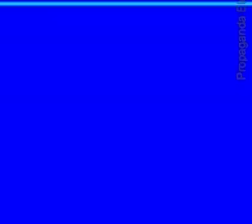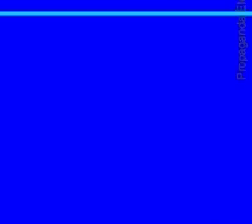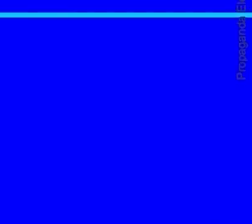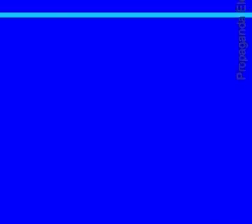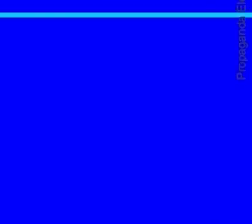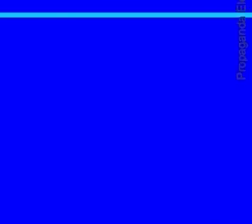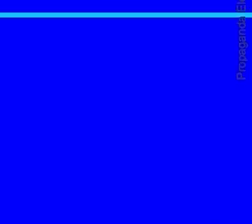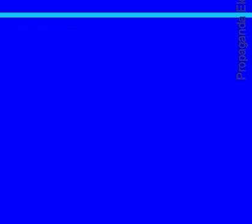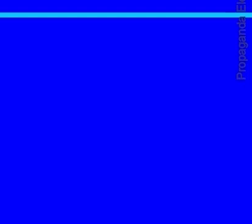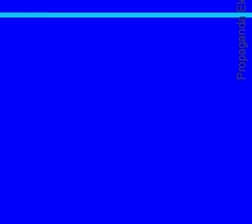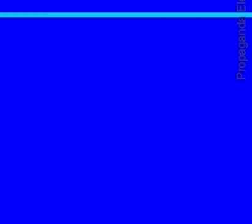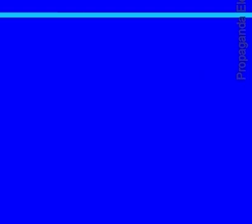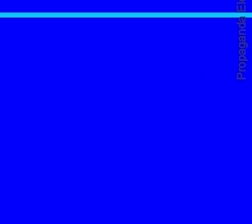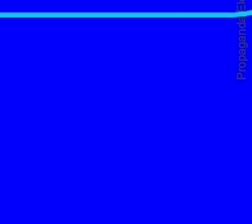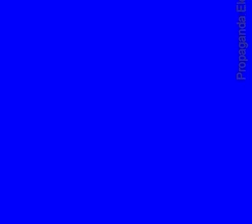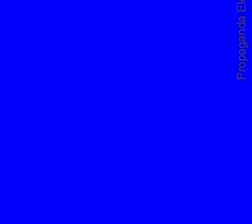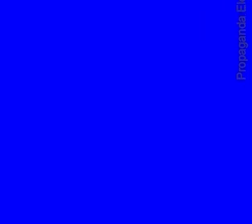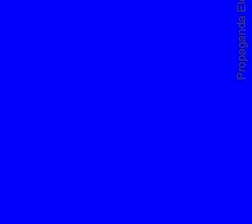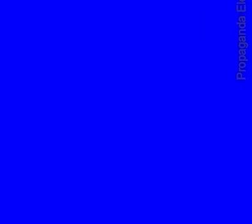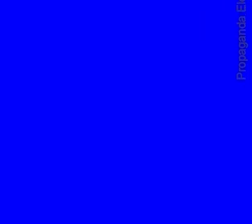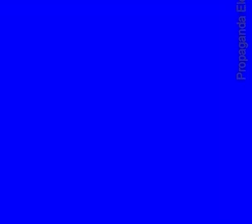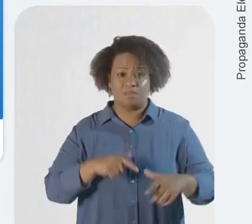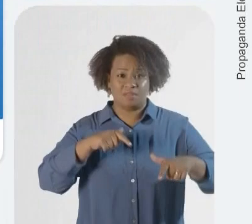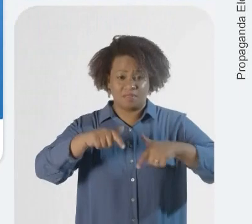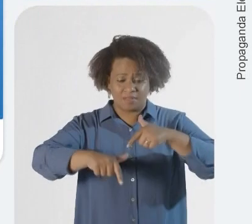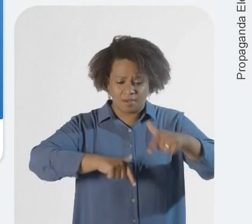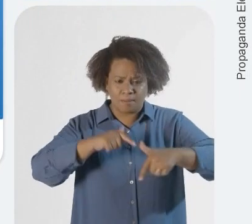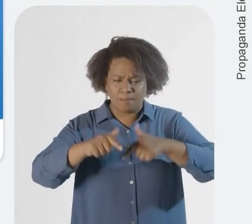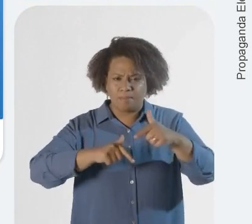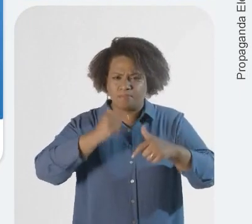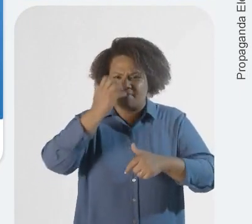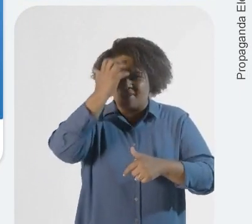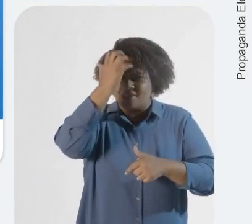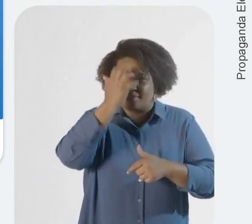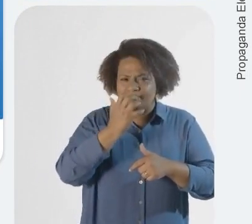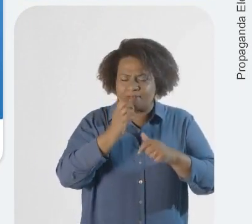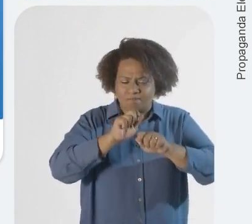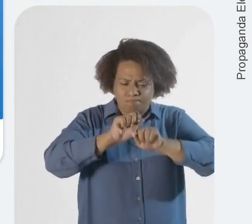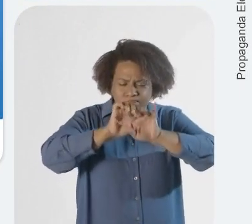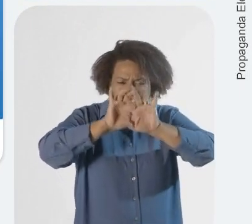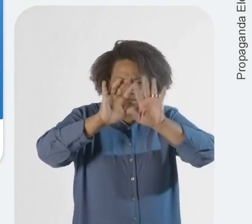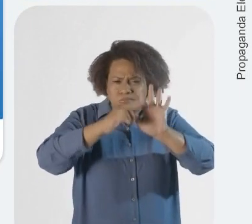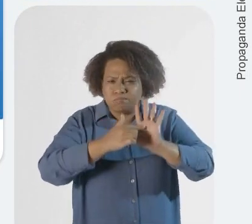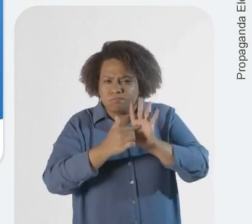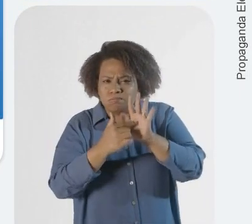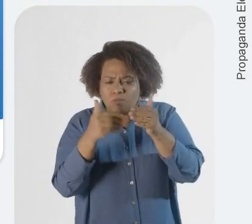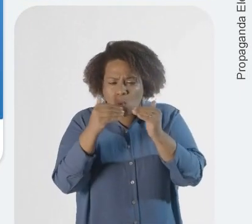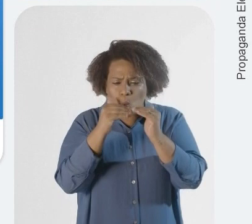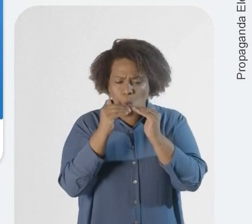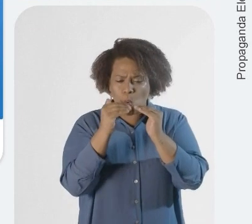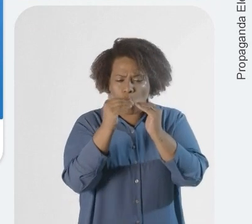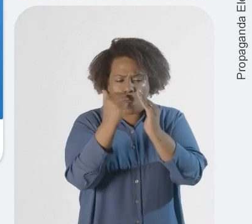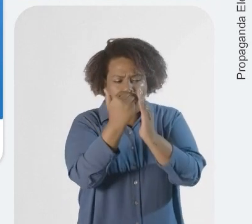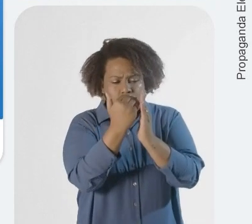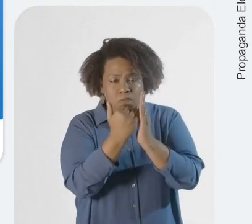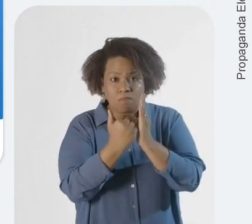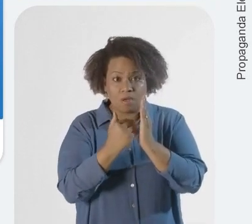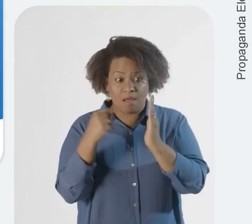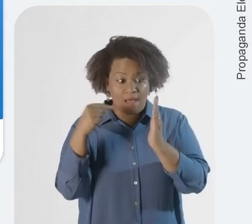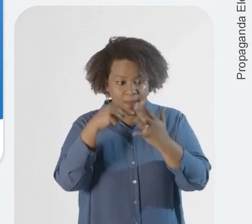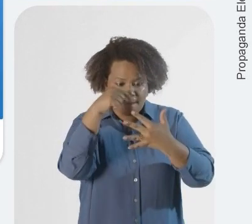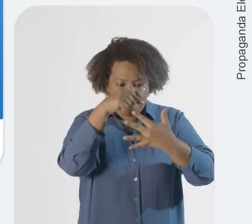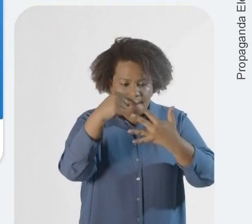prato. Vote nos deputados que estão com o ACM Neto 44. Trabalho, seriedade, transparência e coerência com os meus princípios.